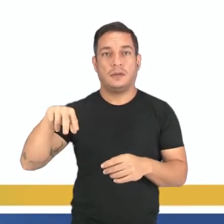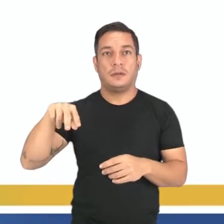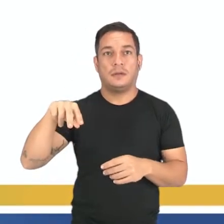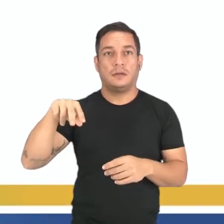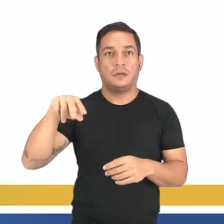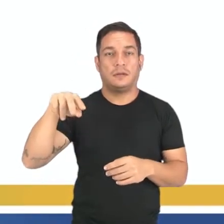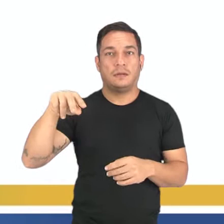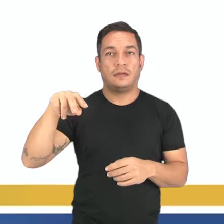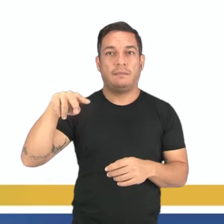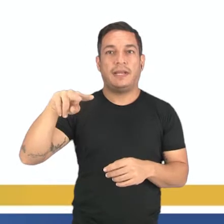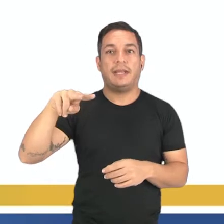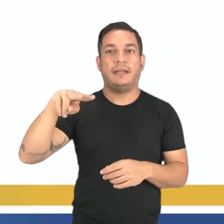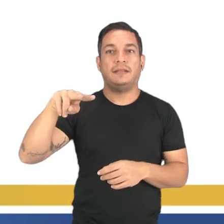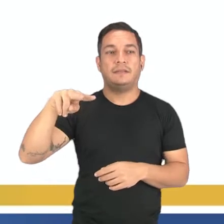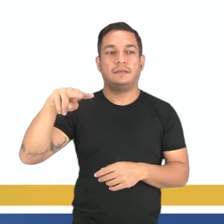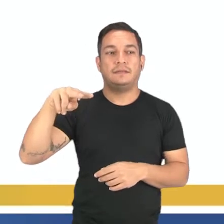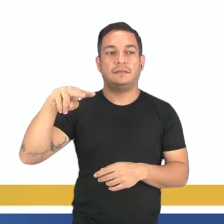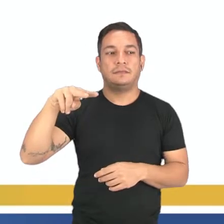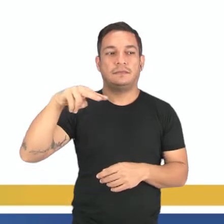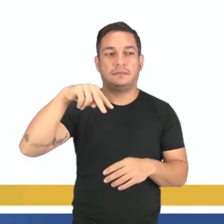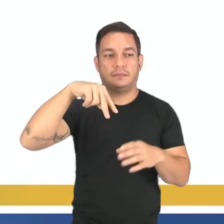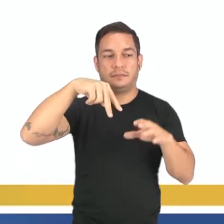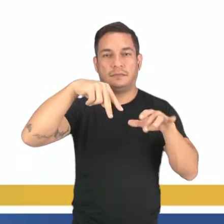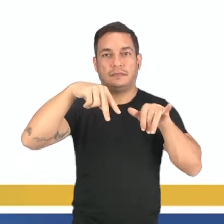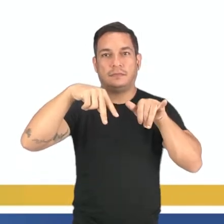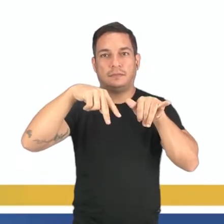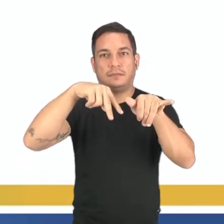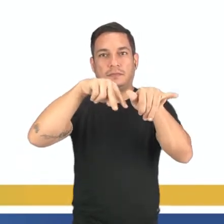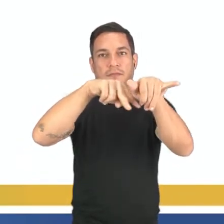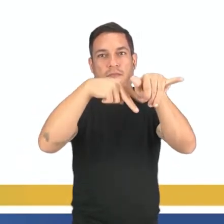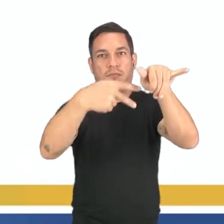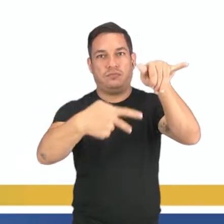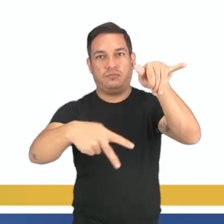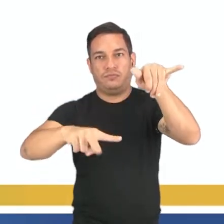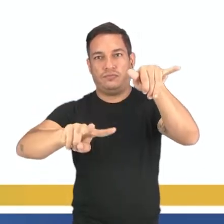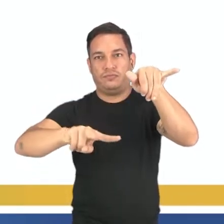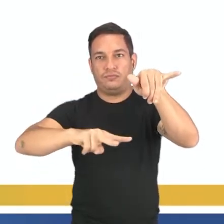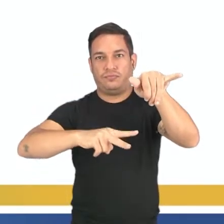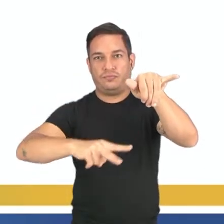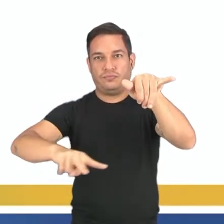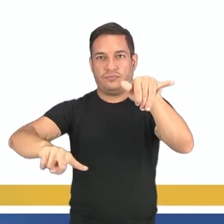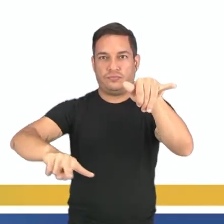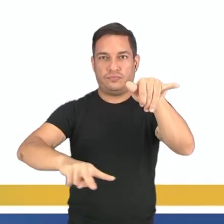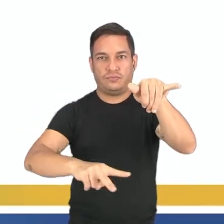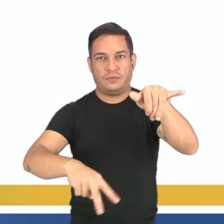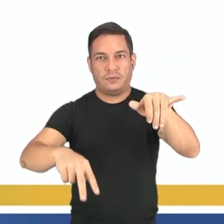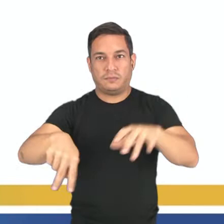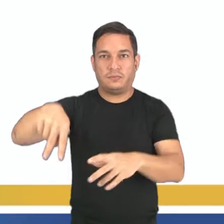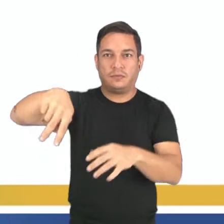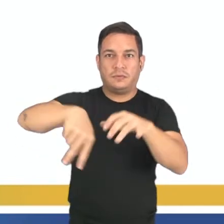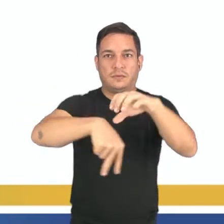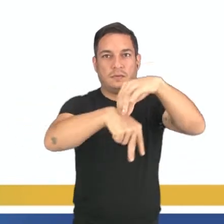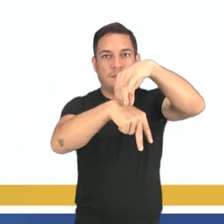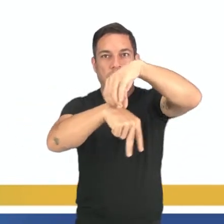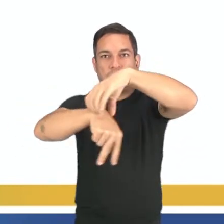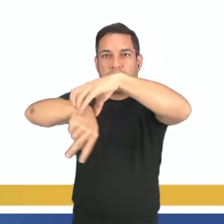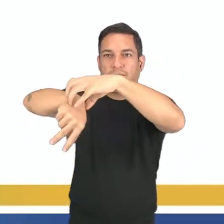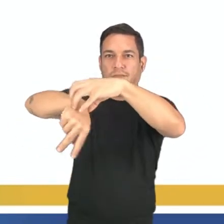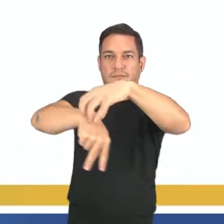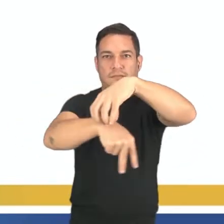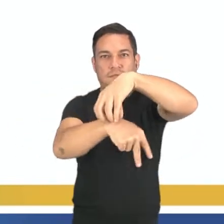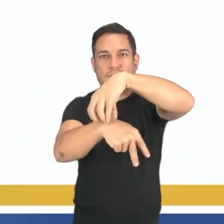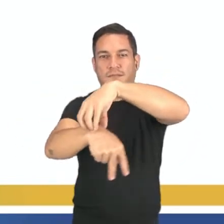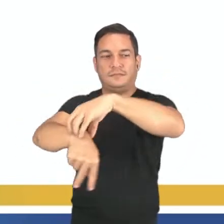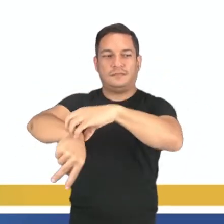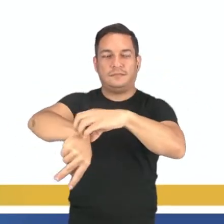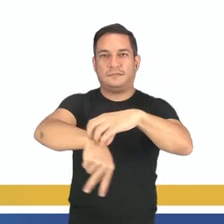paraquedas, por outro lado, a sensação que você sente é completamente diferente. Afinal, nós não